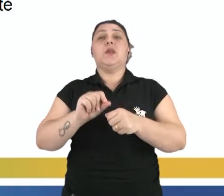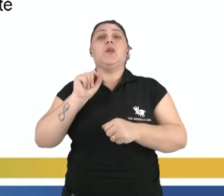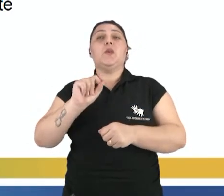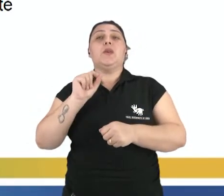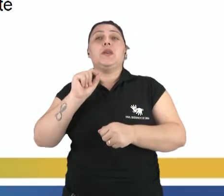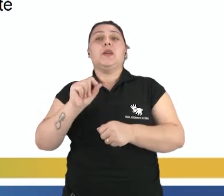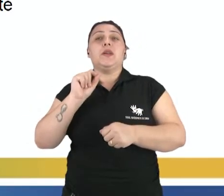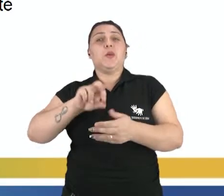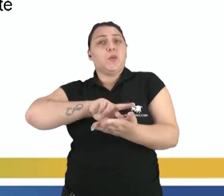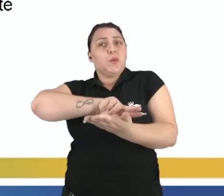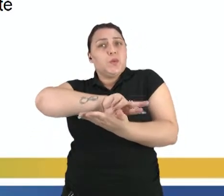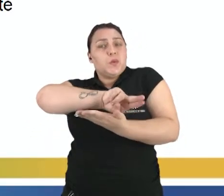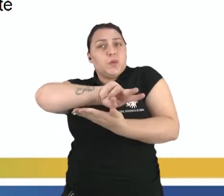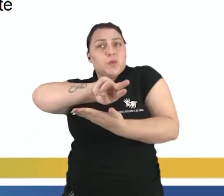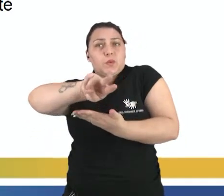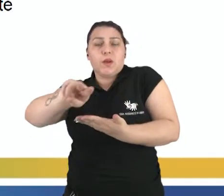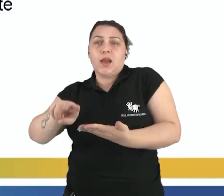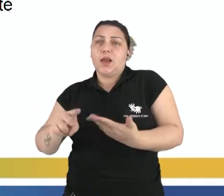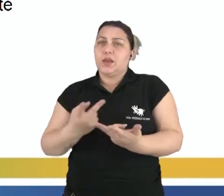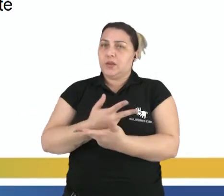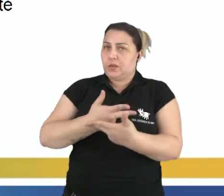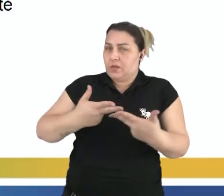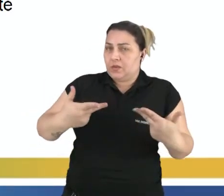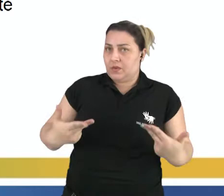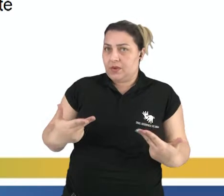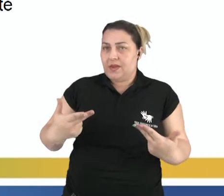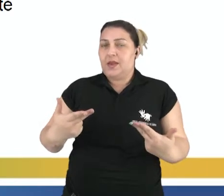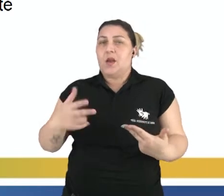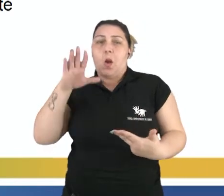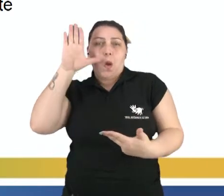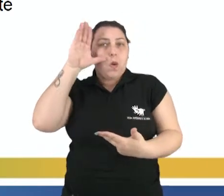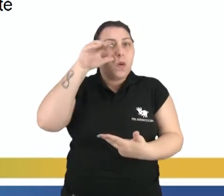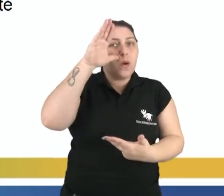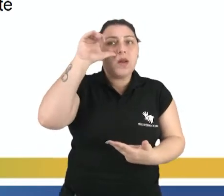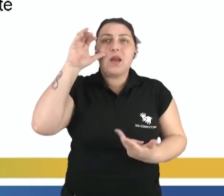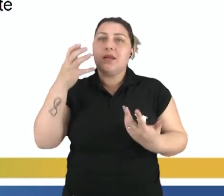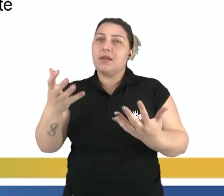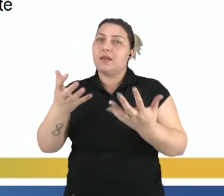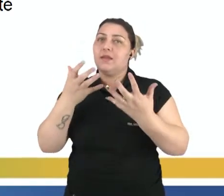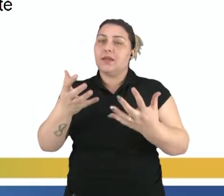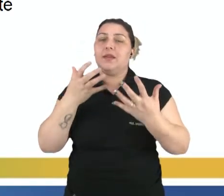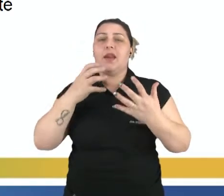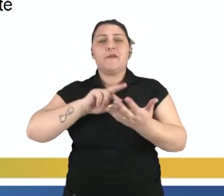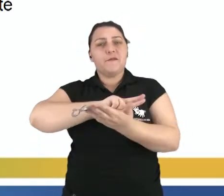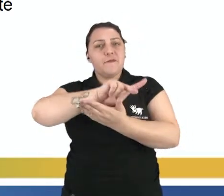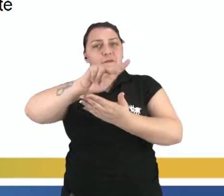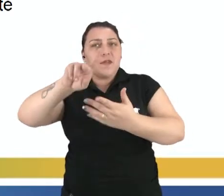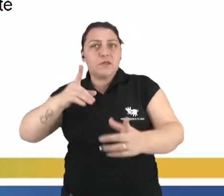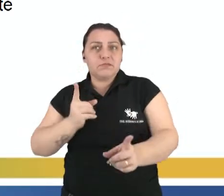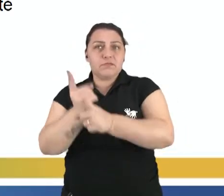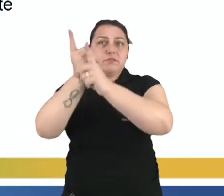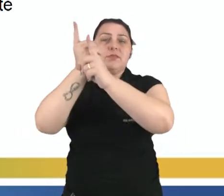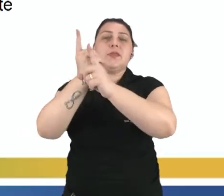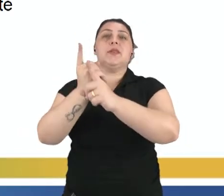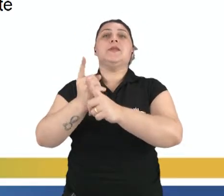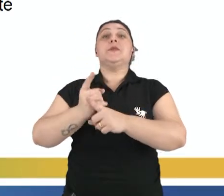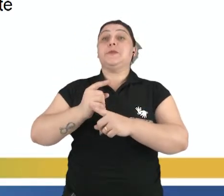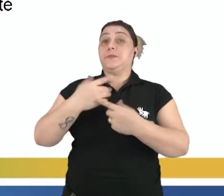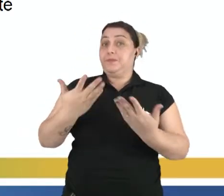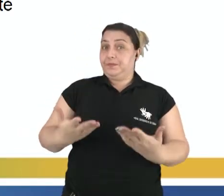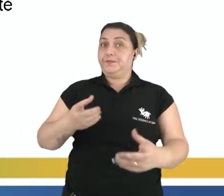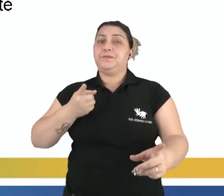interessem por diversas coisas, fazem com que eles sejam curiosos e queiram ter várias descobertas. Uma